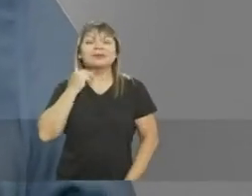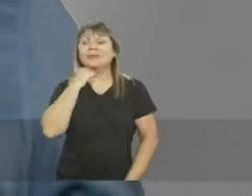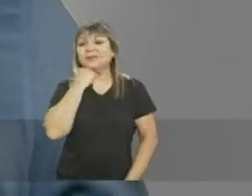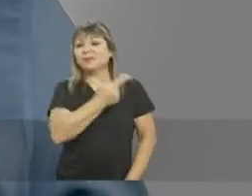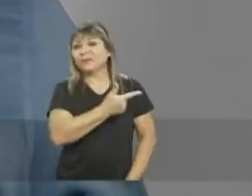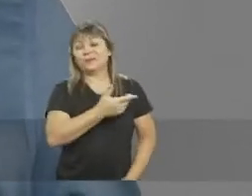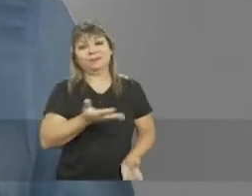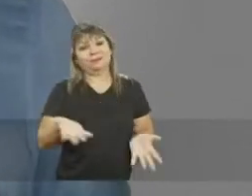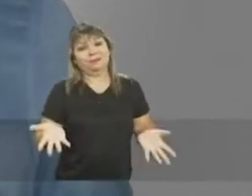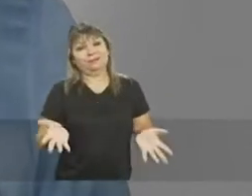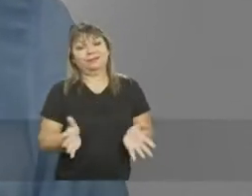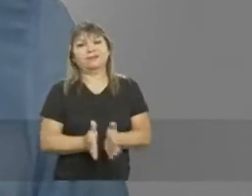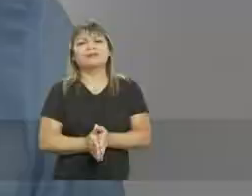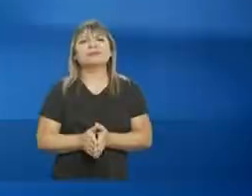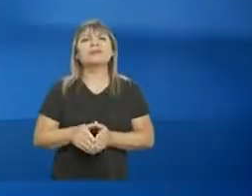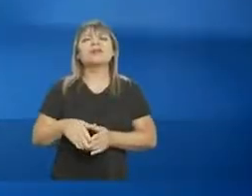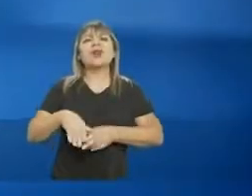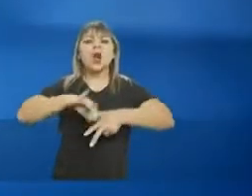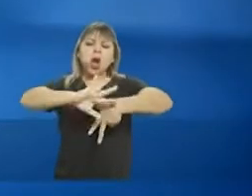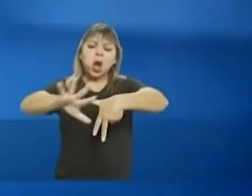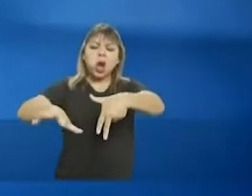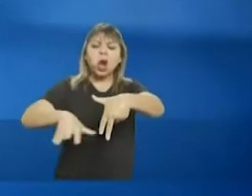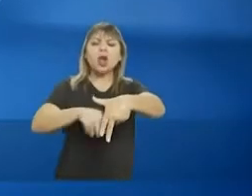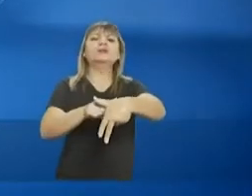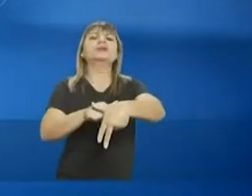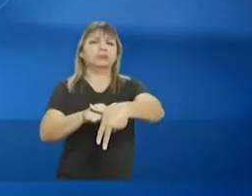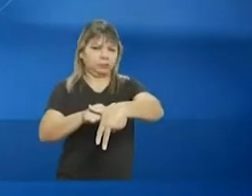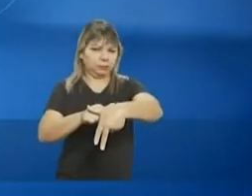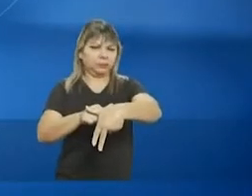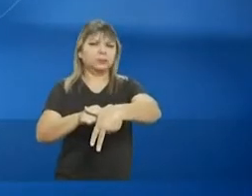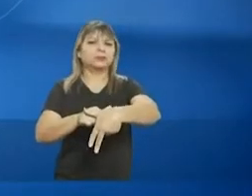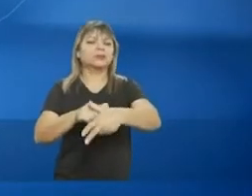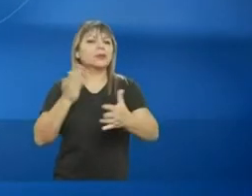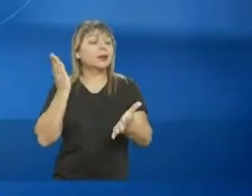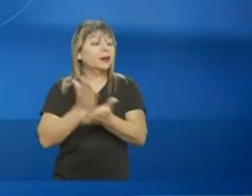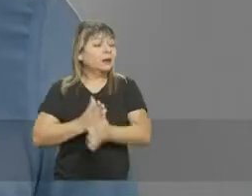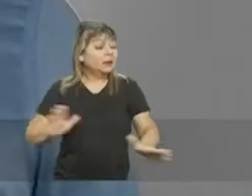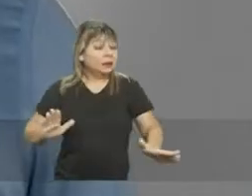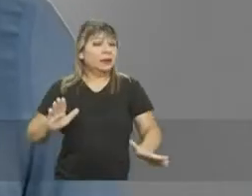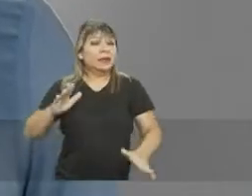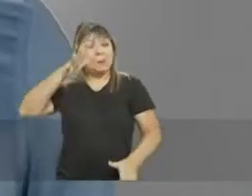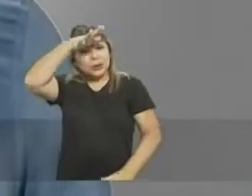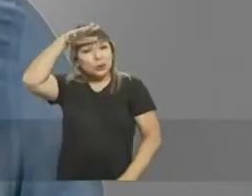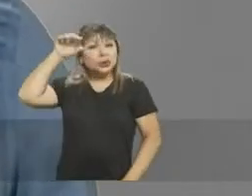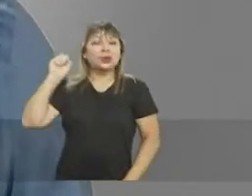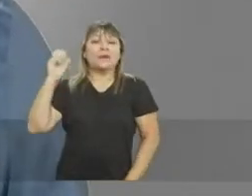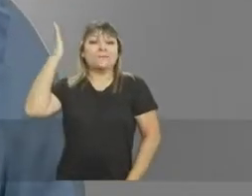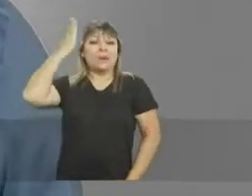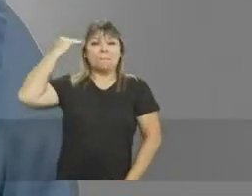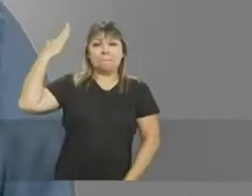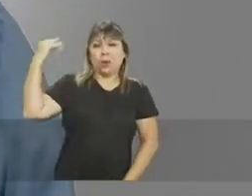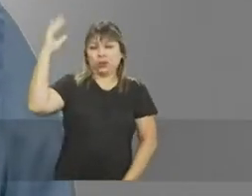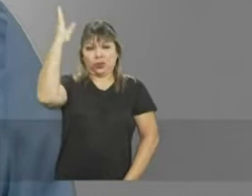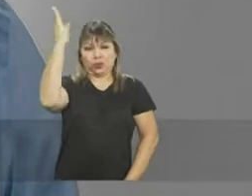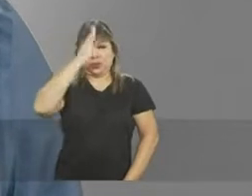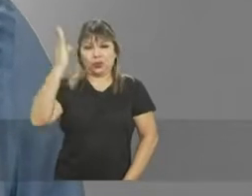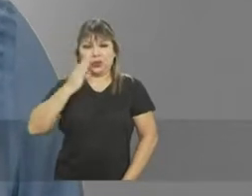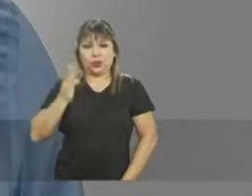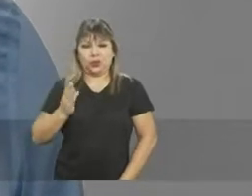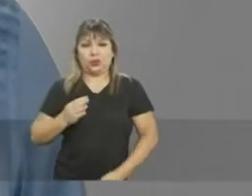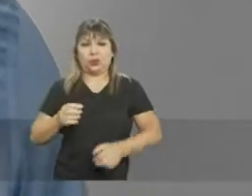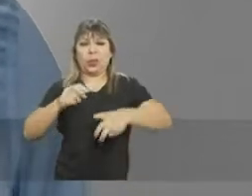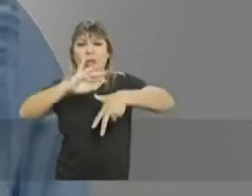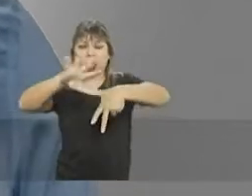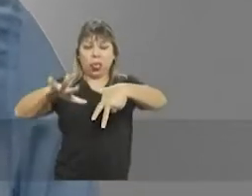Riddle não deram conta de fazer. Combate à corrupção. Chega do Mato Grosso do Sul ser notícia